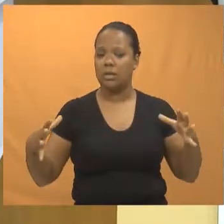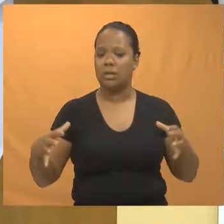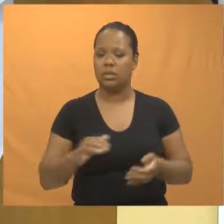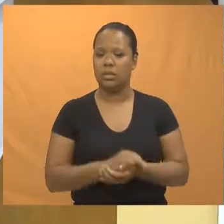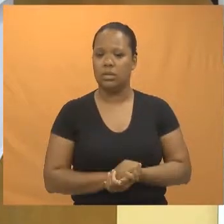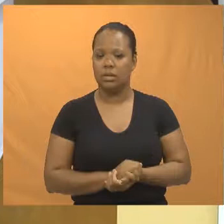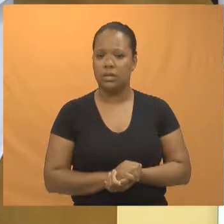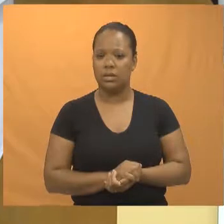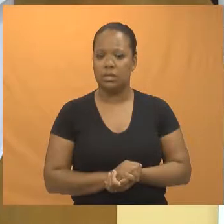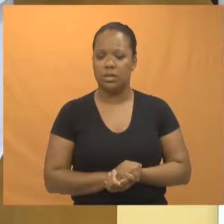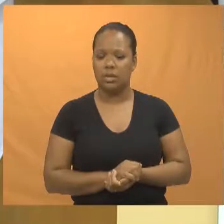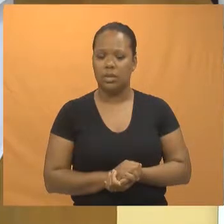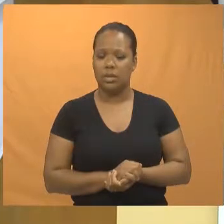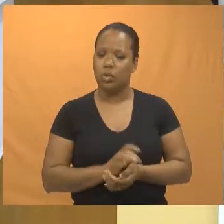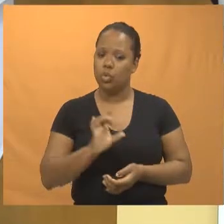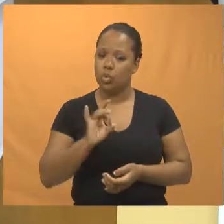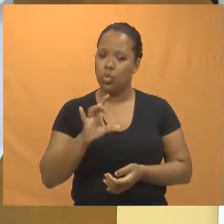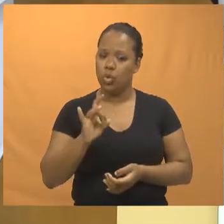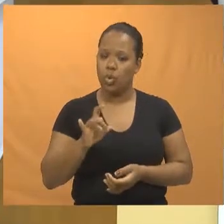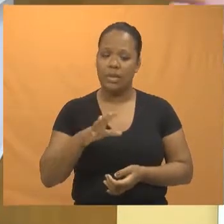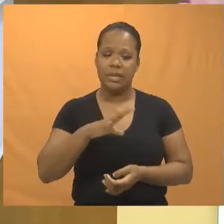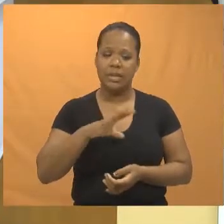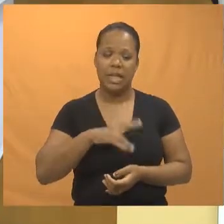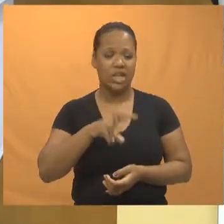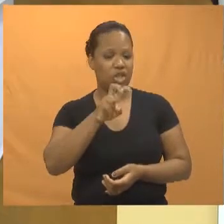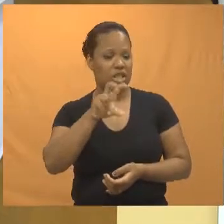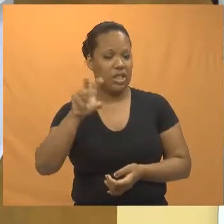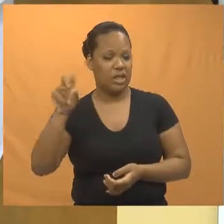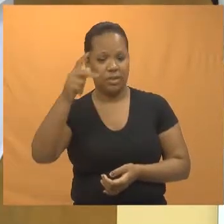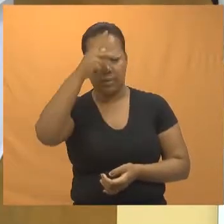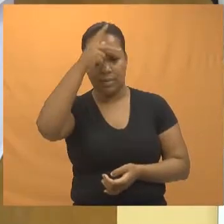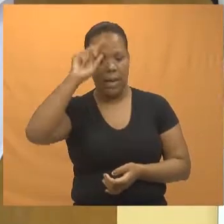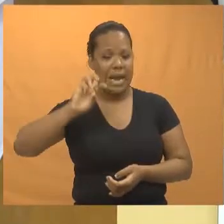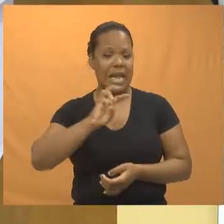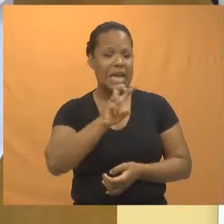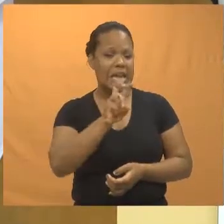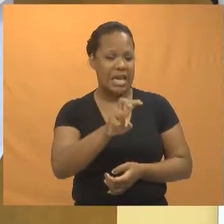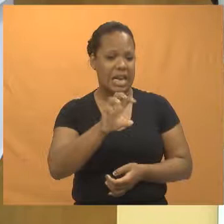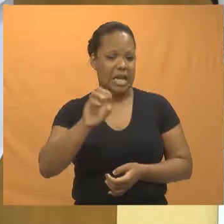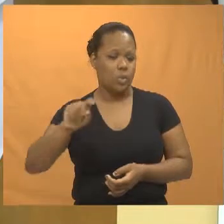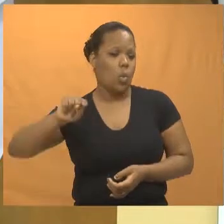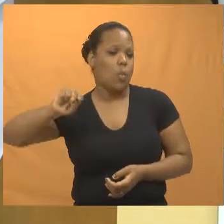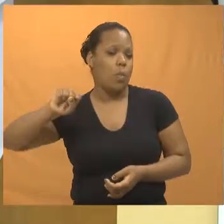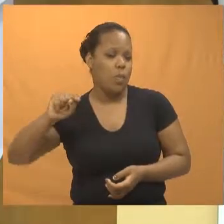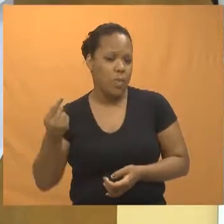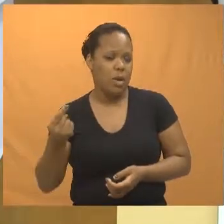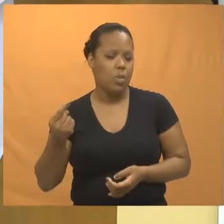tiverem mais de 500 mil habitantes. Então, é muito difícil que em 5 anos a população de Jacareí